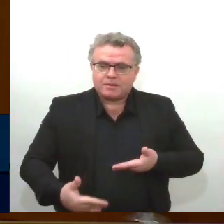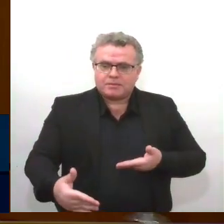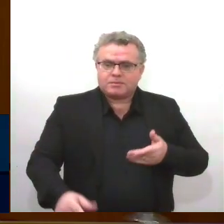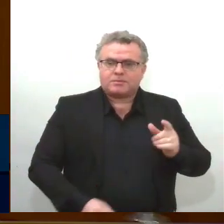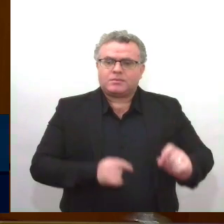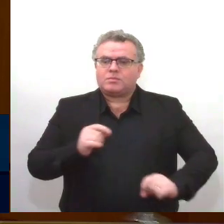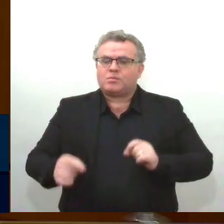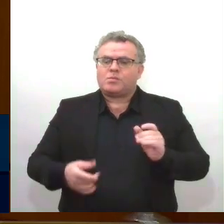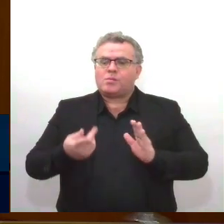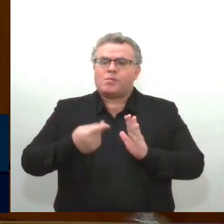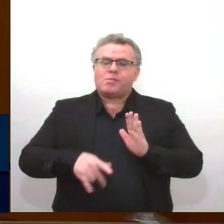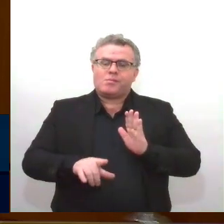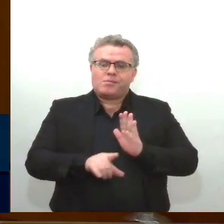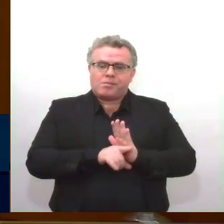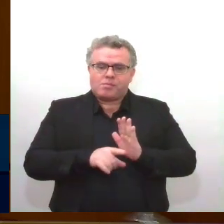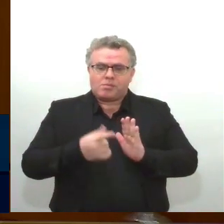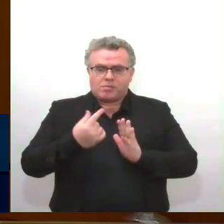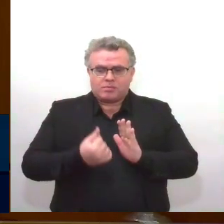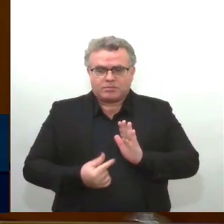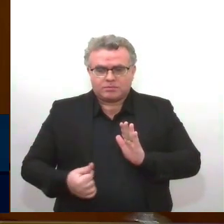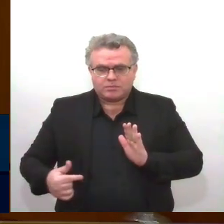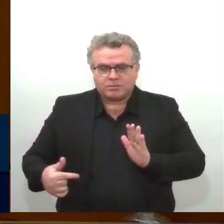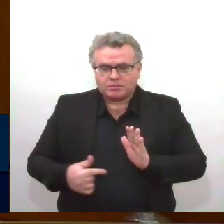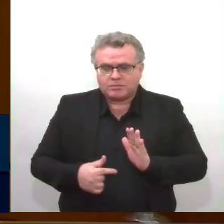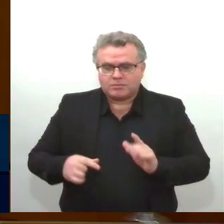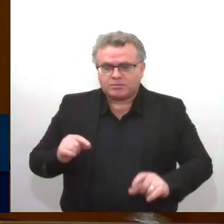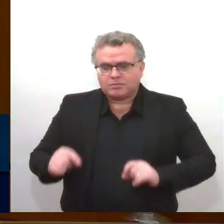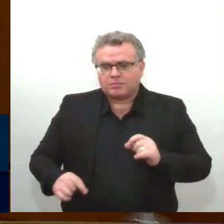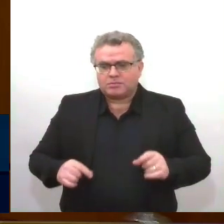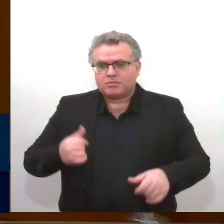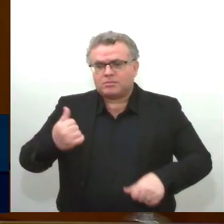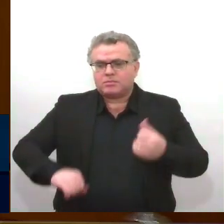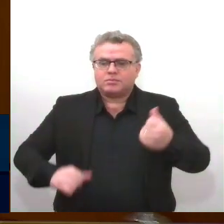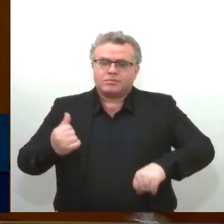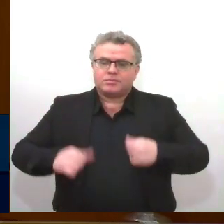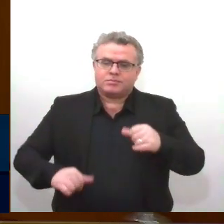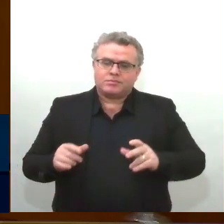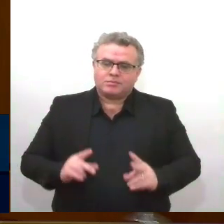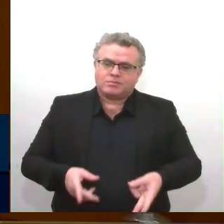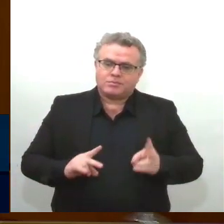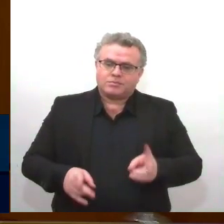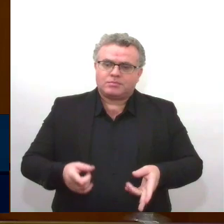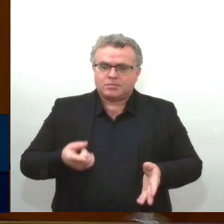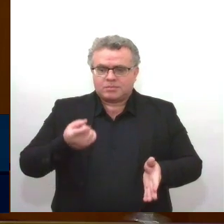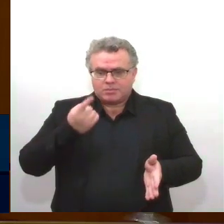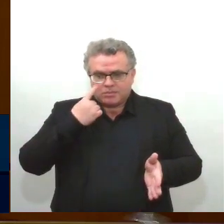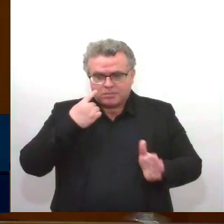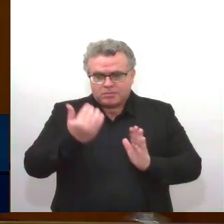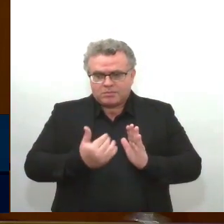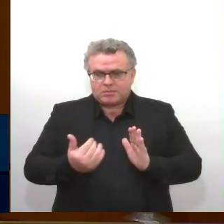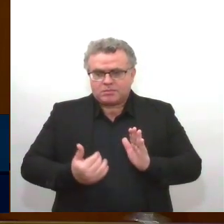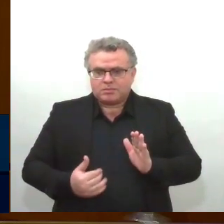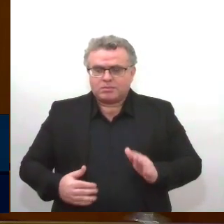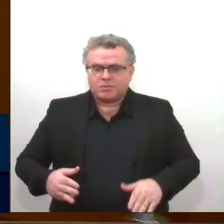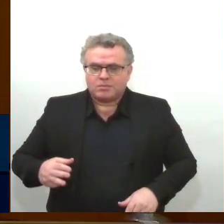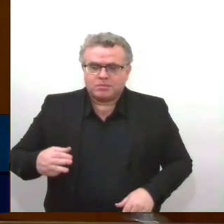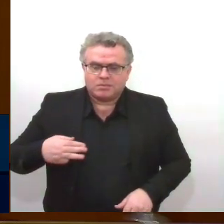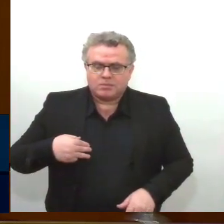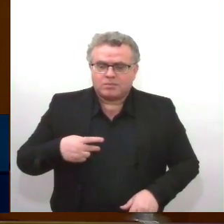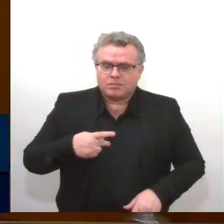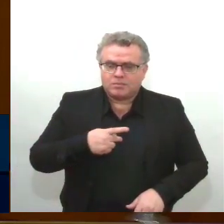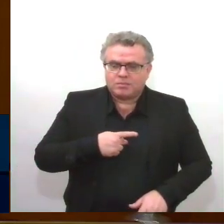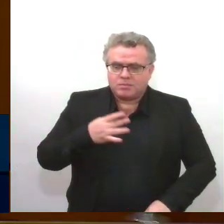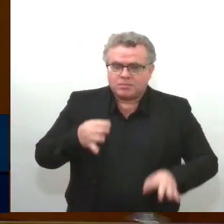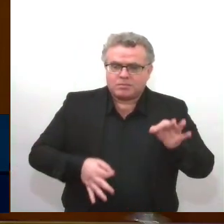casa para avaliarmos já vim projetos polêmicos do Ministério Público Tribunal de Justiça envolvendo auxílio saúde pros seus